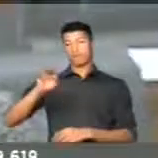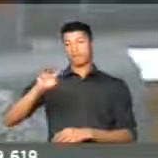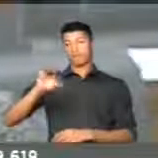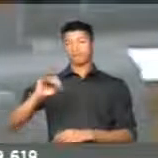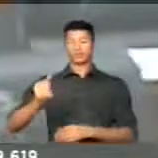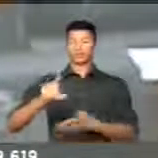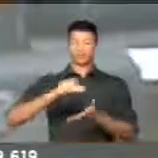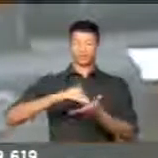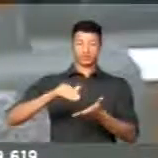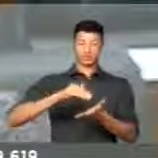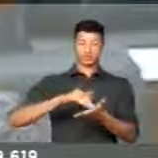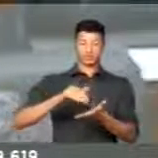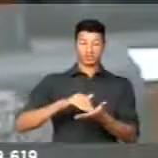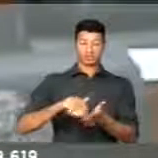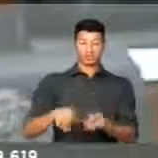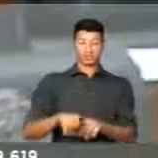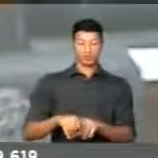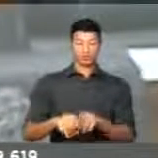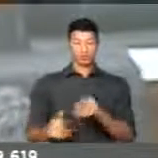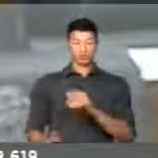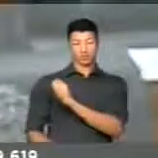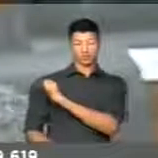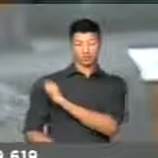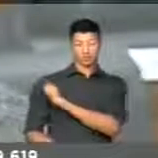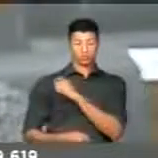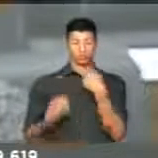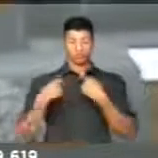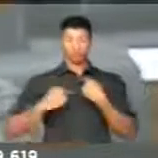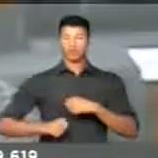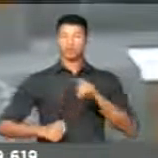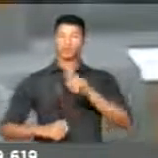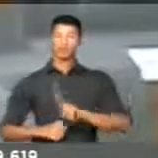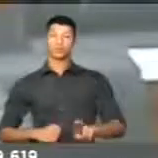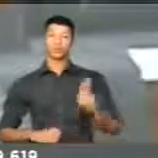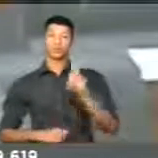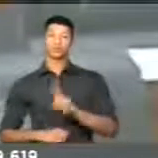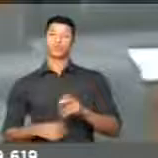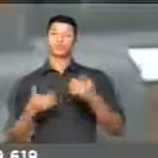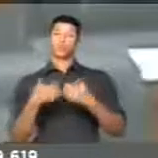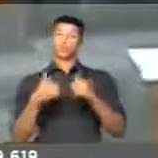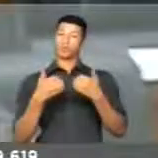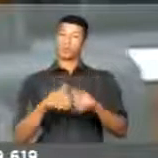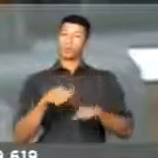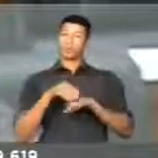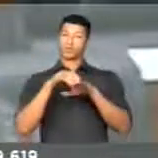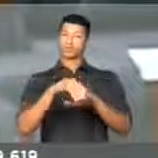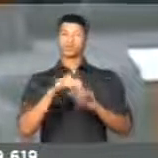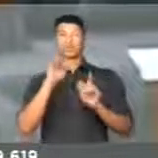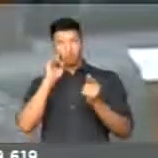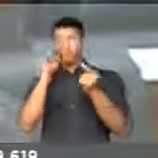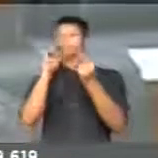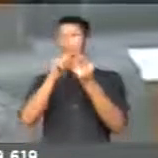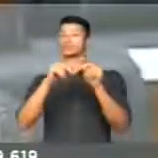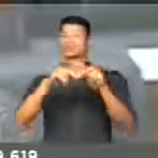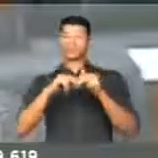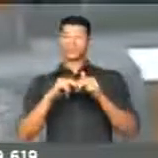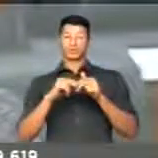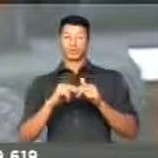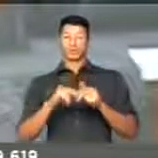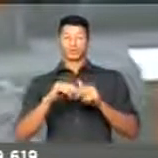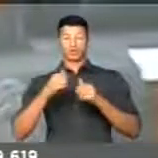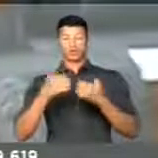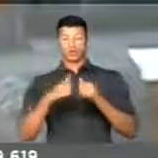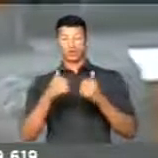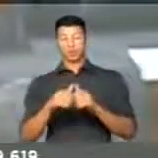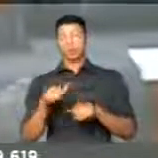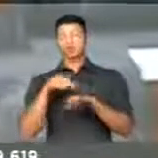da secretaria e que os alunos que deveriam estar utilizando aquele transporte escolar, a finalidade pela qual aqueles